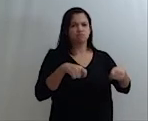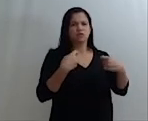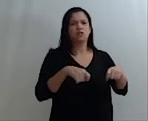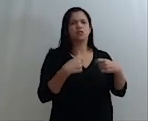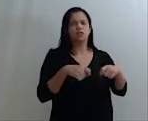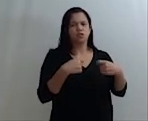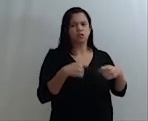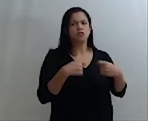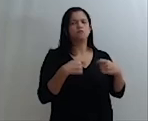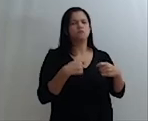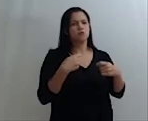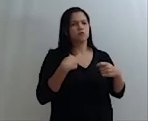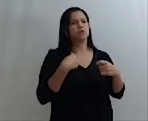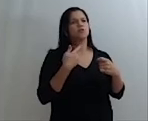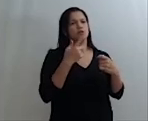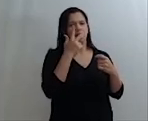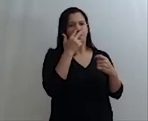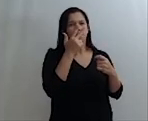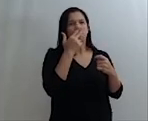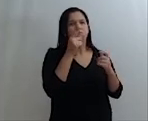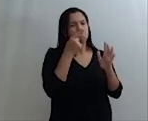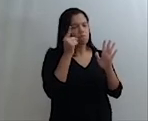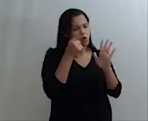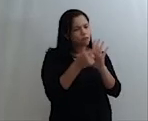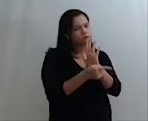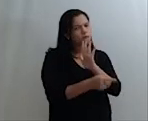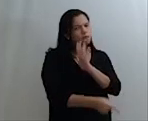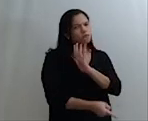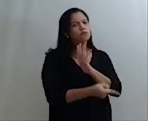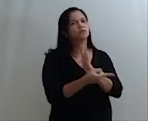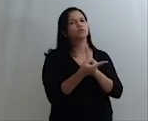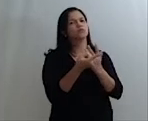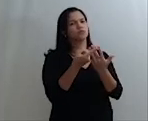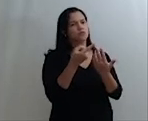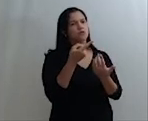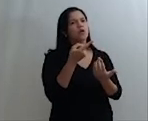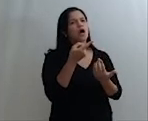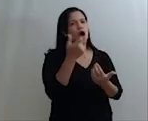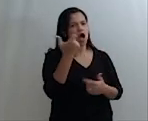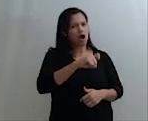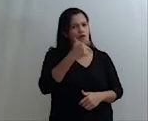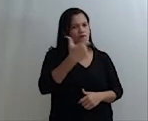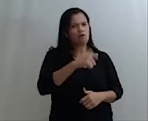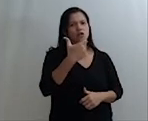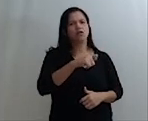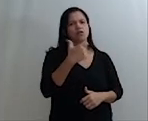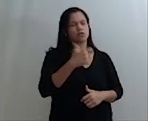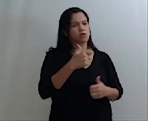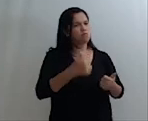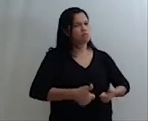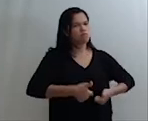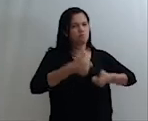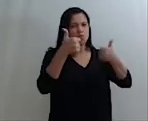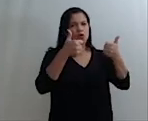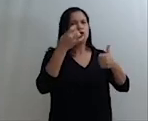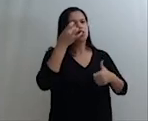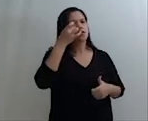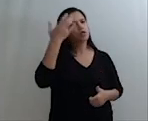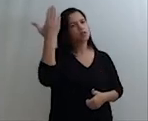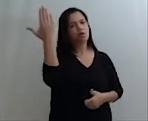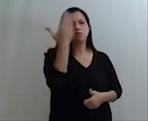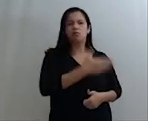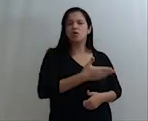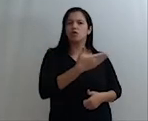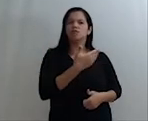observância dessa legislação atinente a essa forma de prova colhida pela